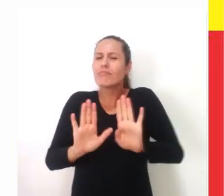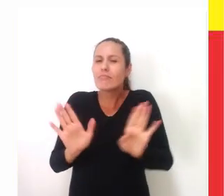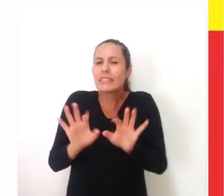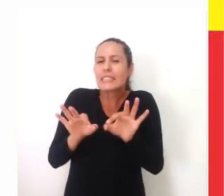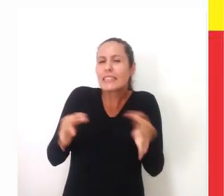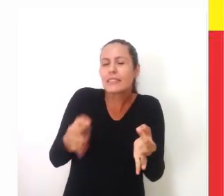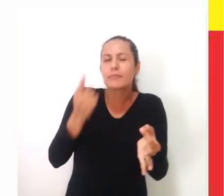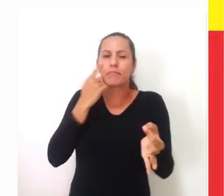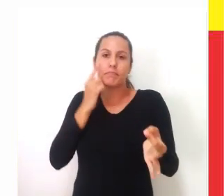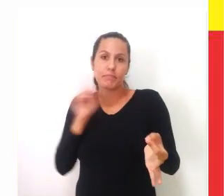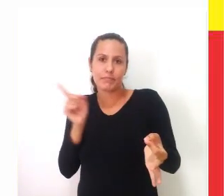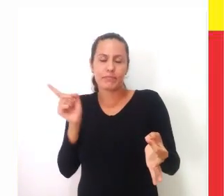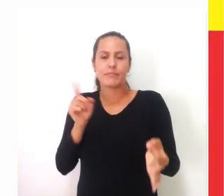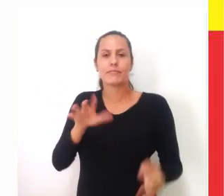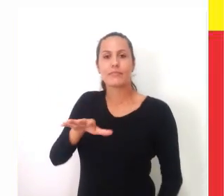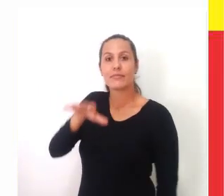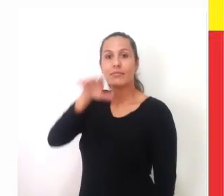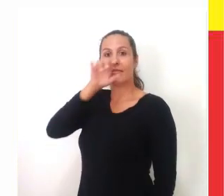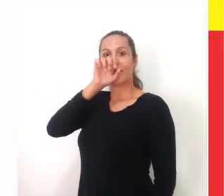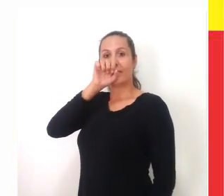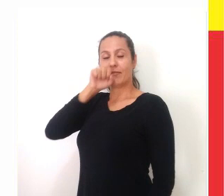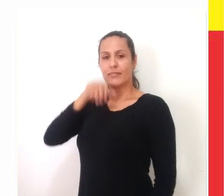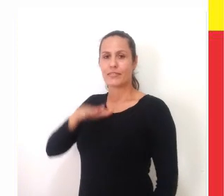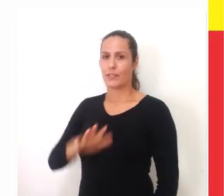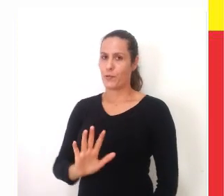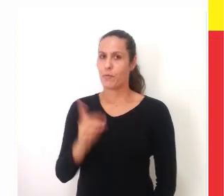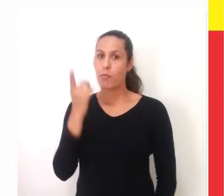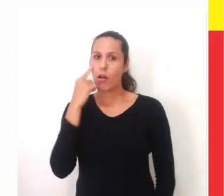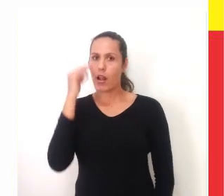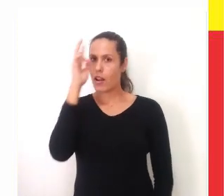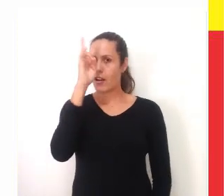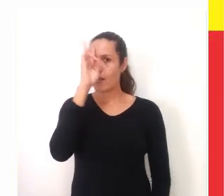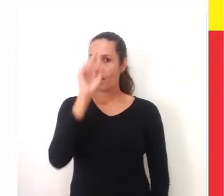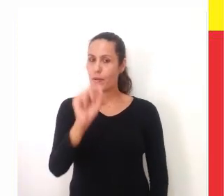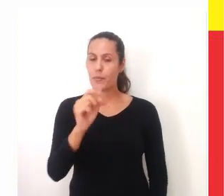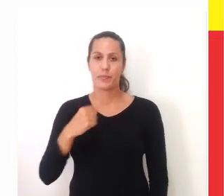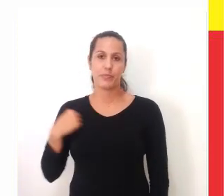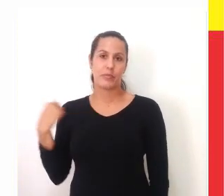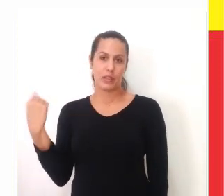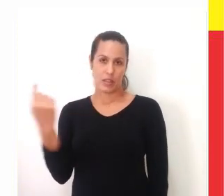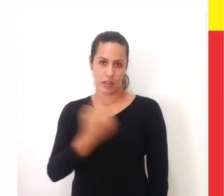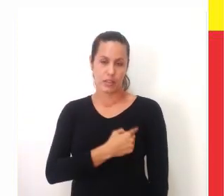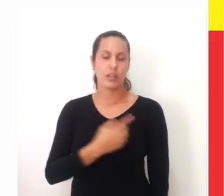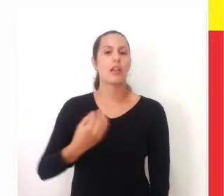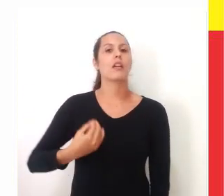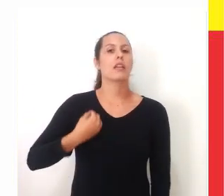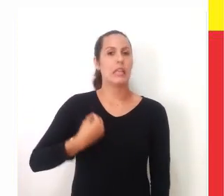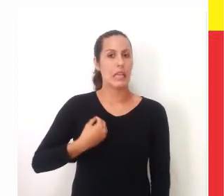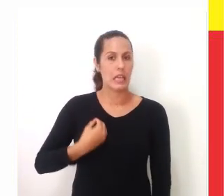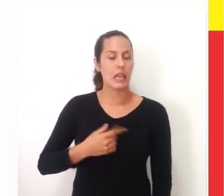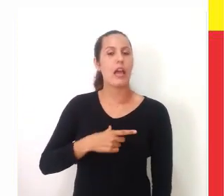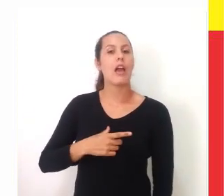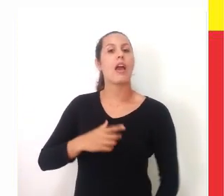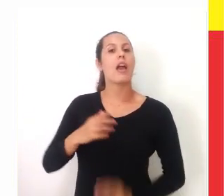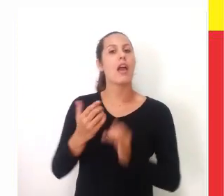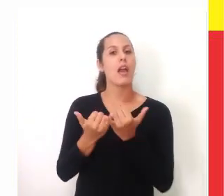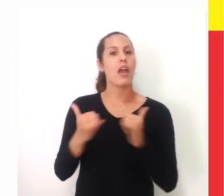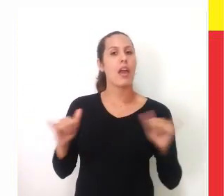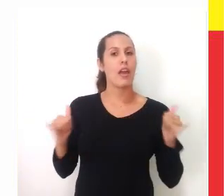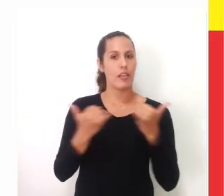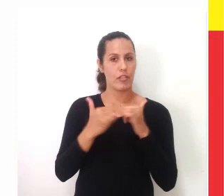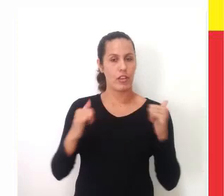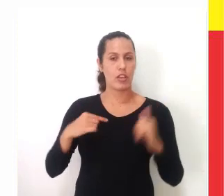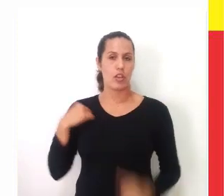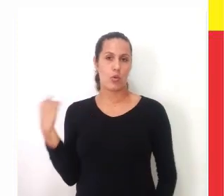Veja só essa equaçãozinha da respiração. Lembrando, para ter energia,